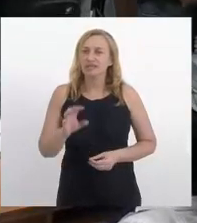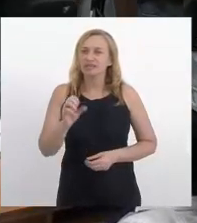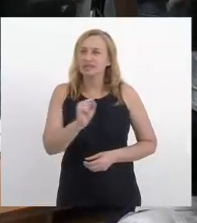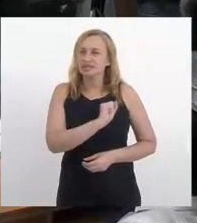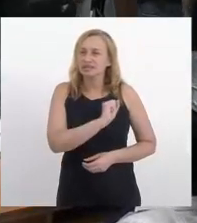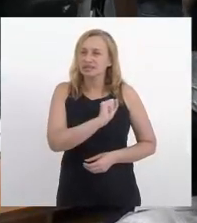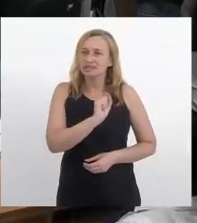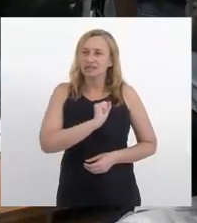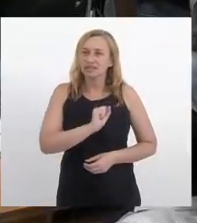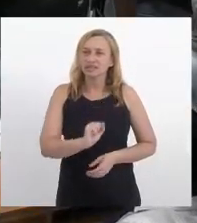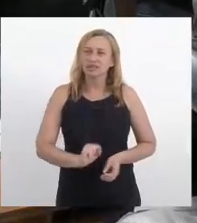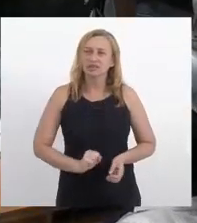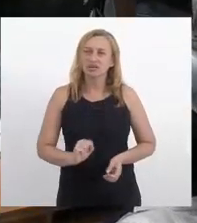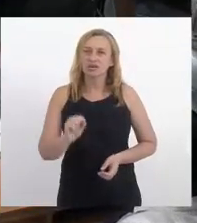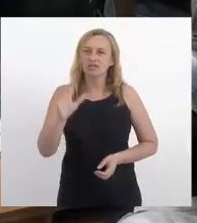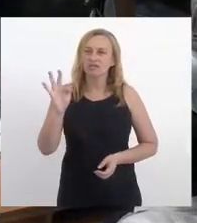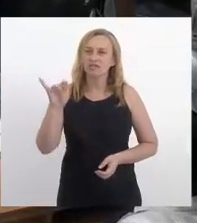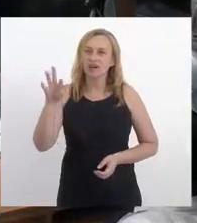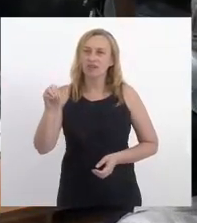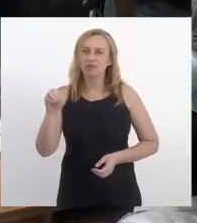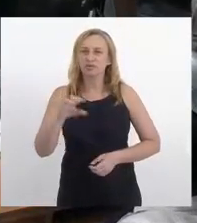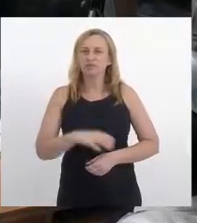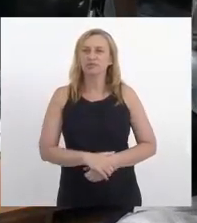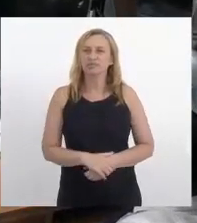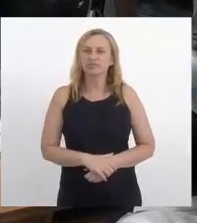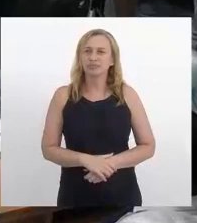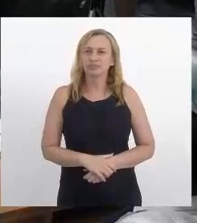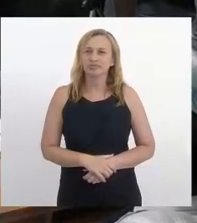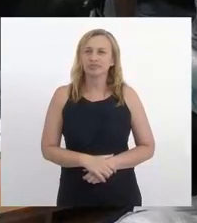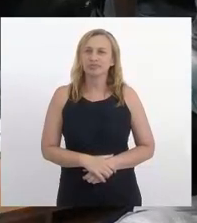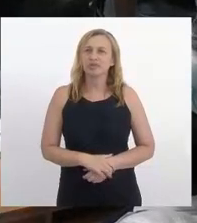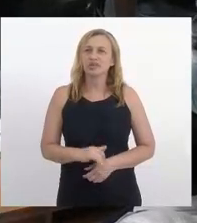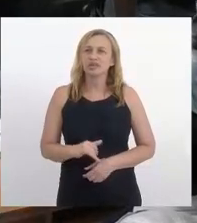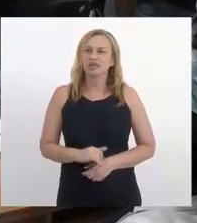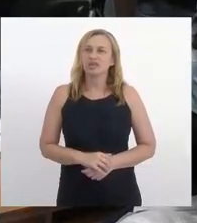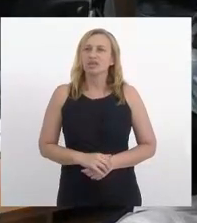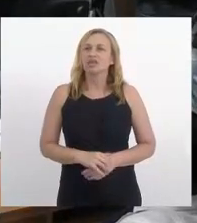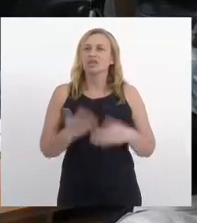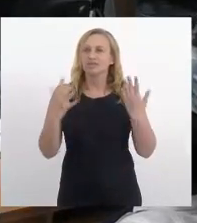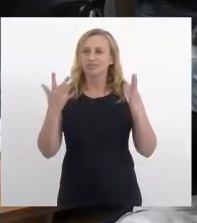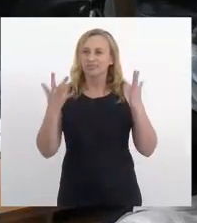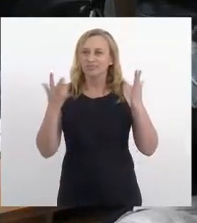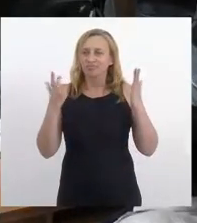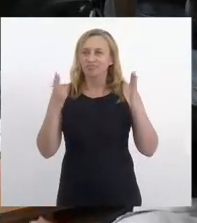Sacerdote Ifá Fábio Soares Bastos, do Icum Berdurá.